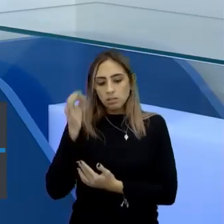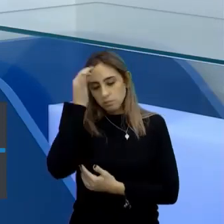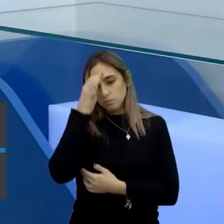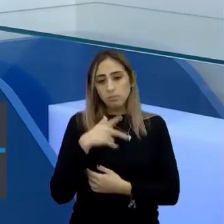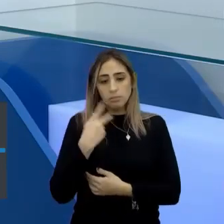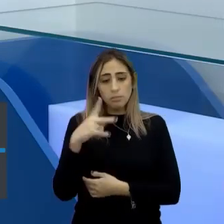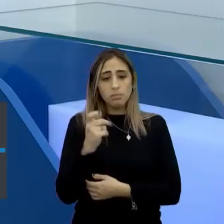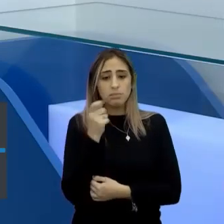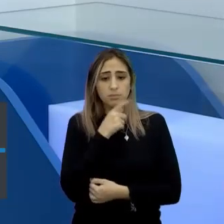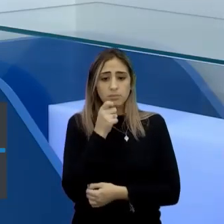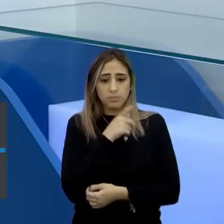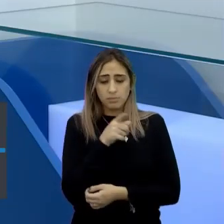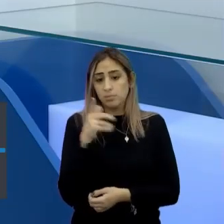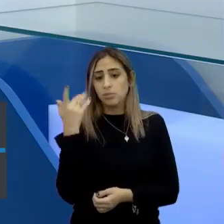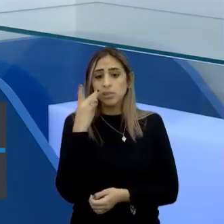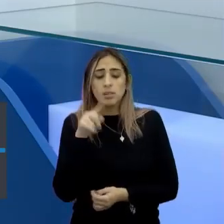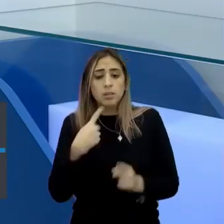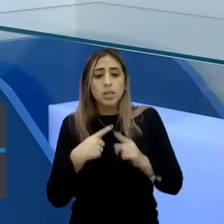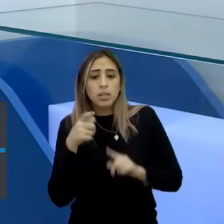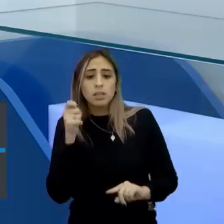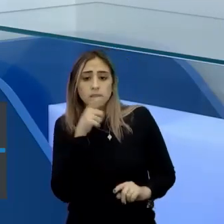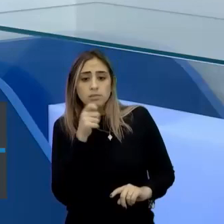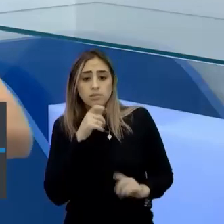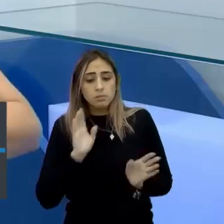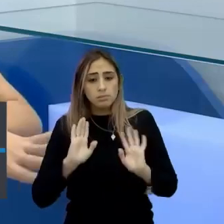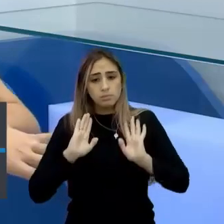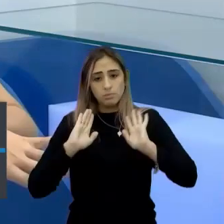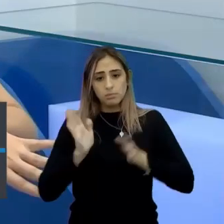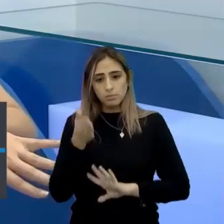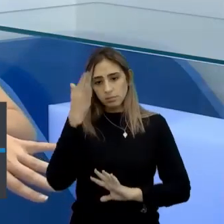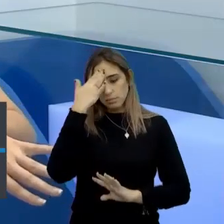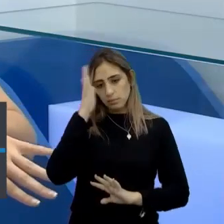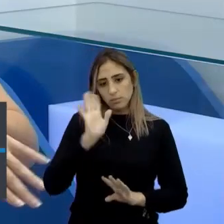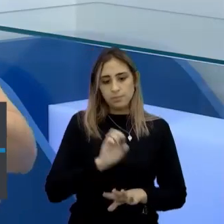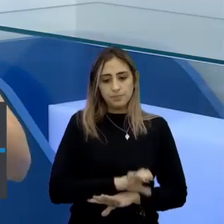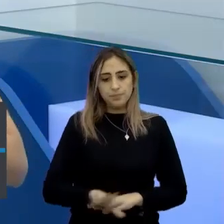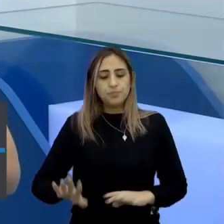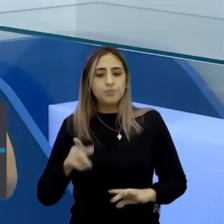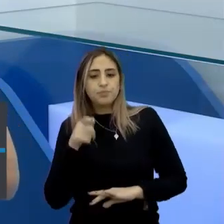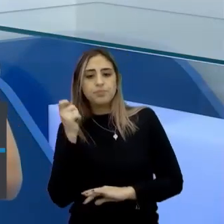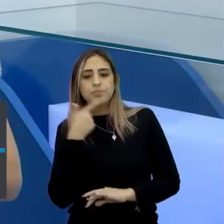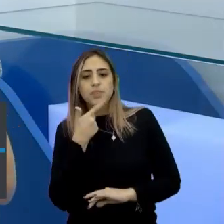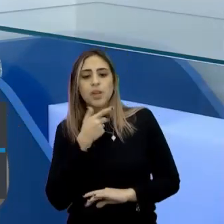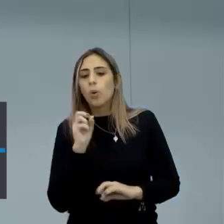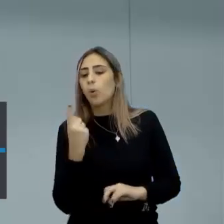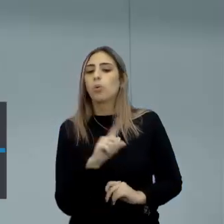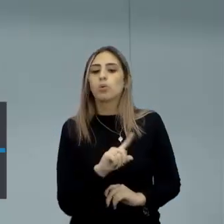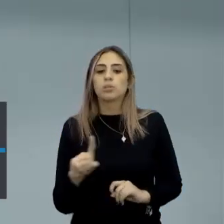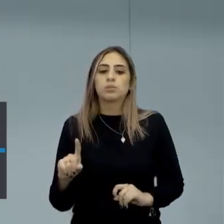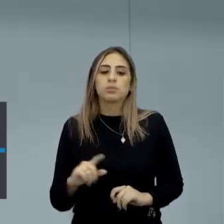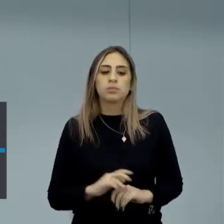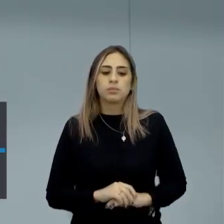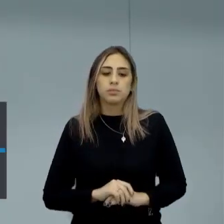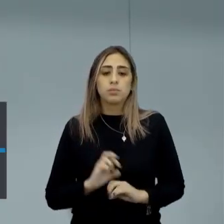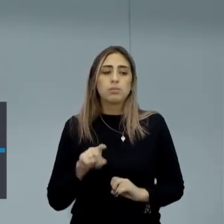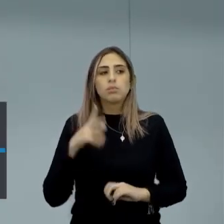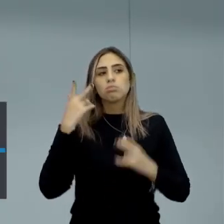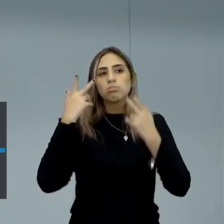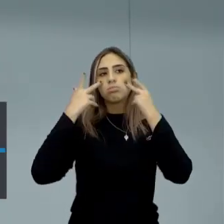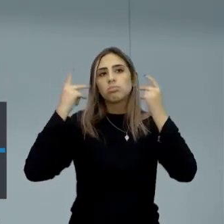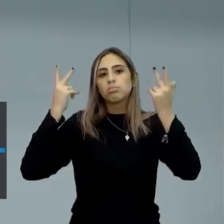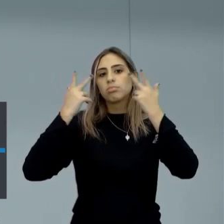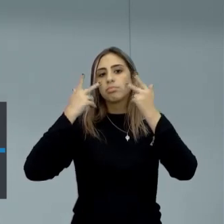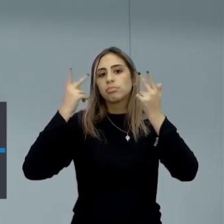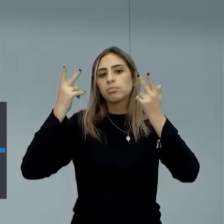engraçada que você não sabe se ele está rindo, se ele já saiu porque ele riu ou não. Se ele está normal.